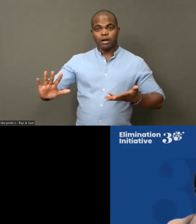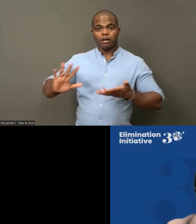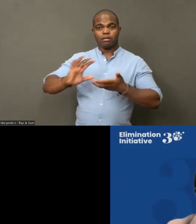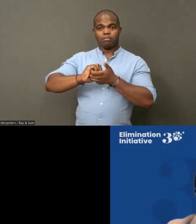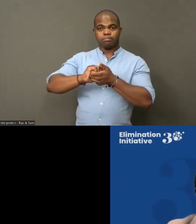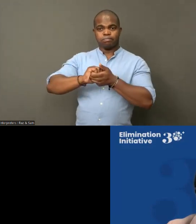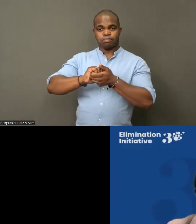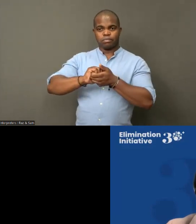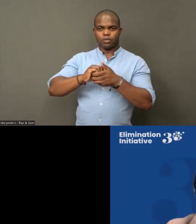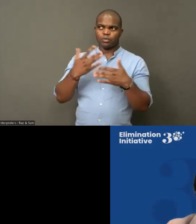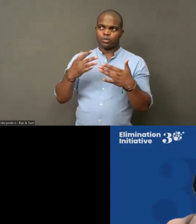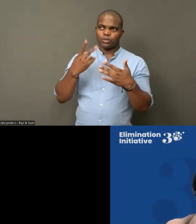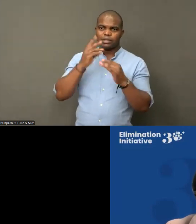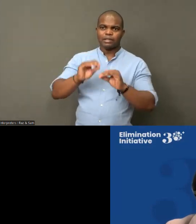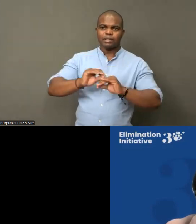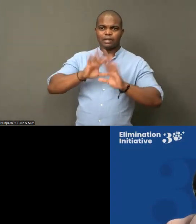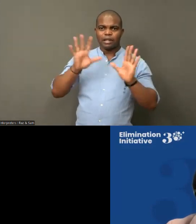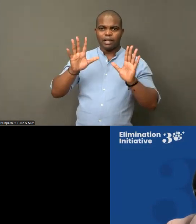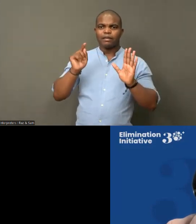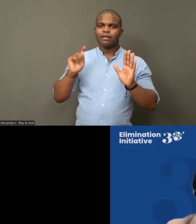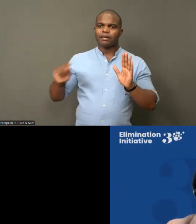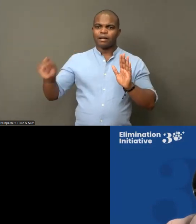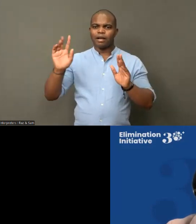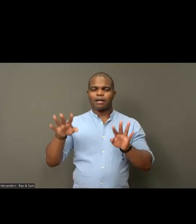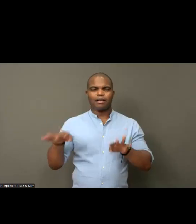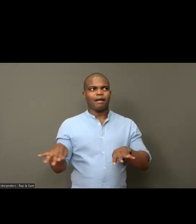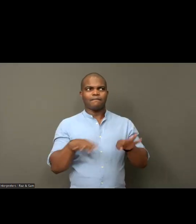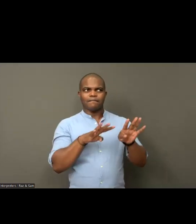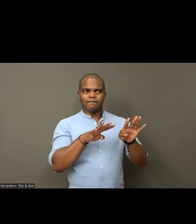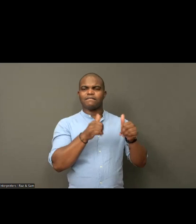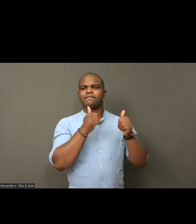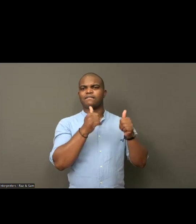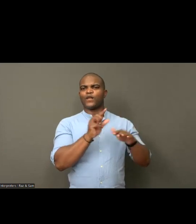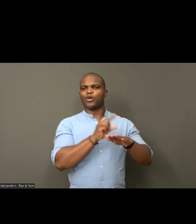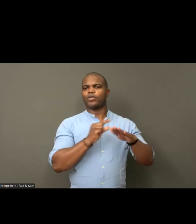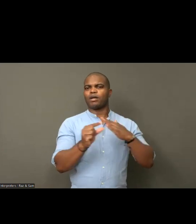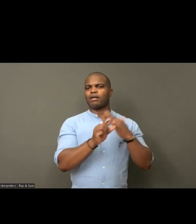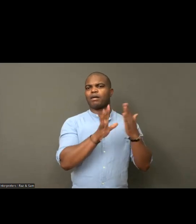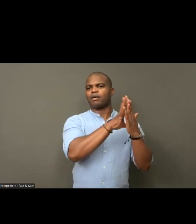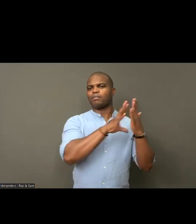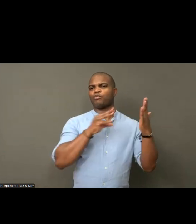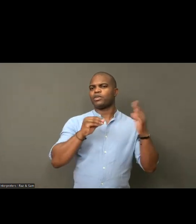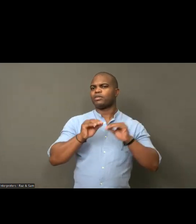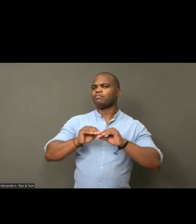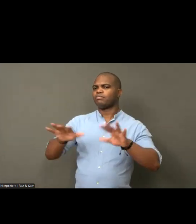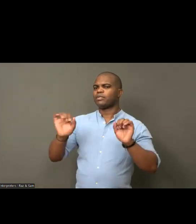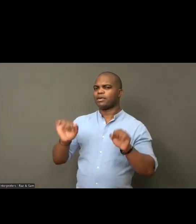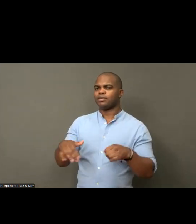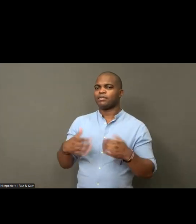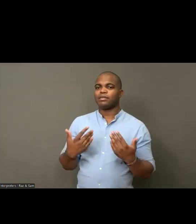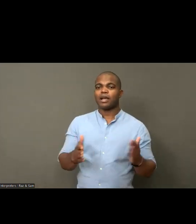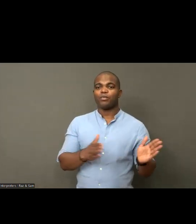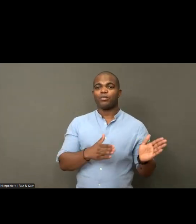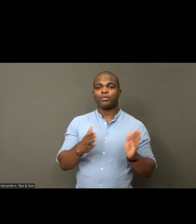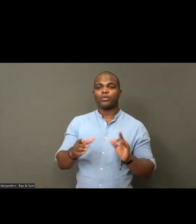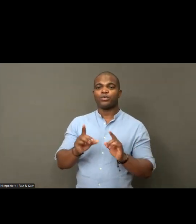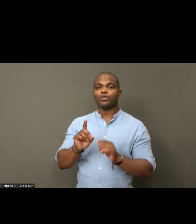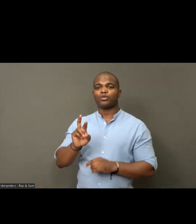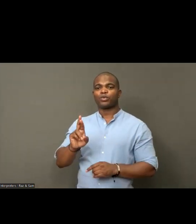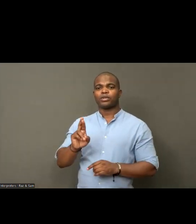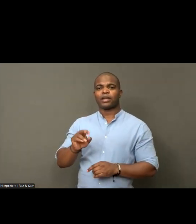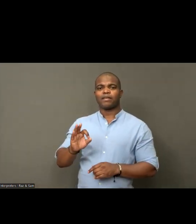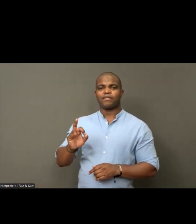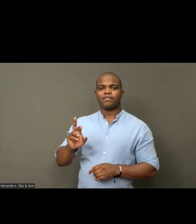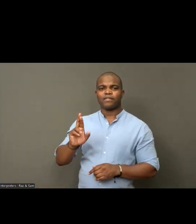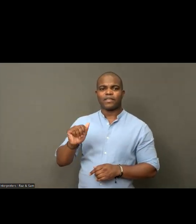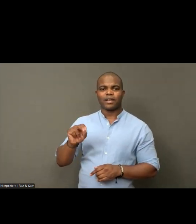países a empreender iniciativas semelhantes. Agora gostaria de dar as boas-vindas ao Dr. Francisco Edilson, coordenador-geral de